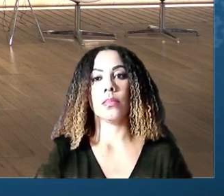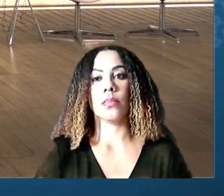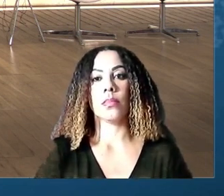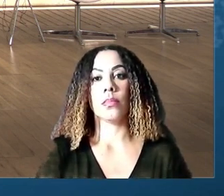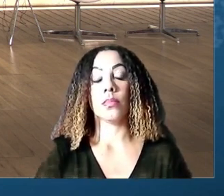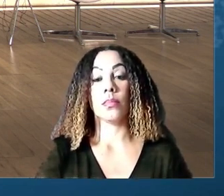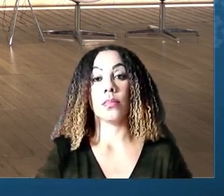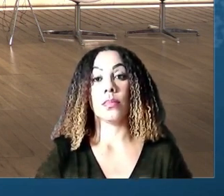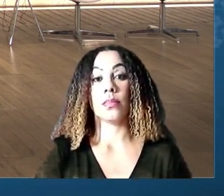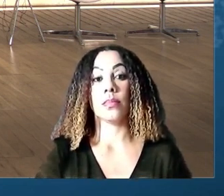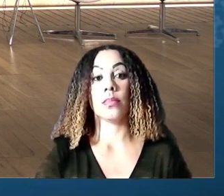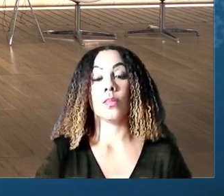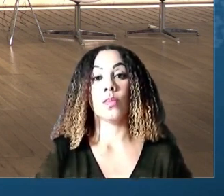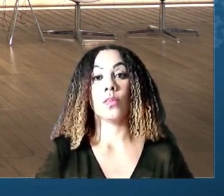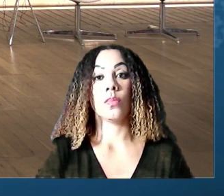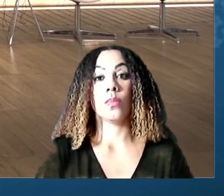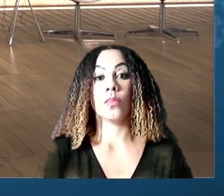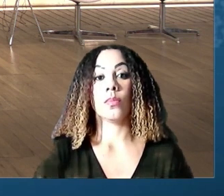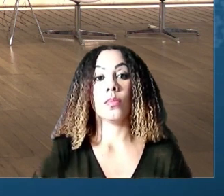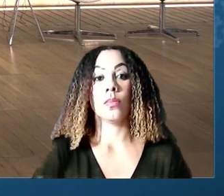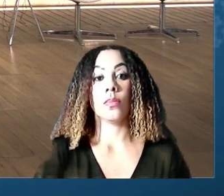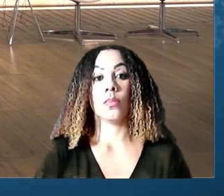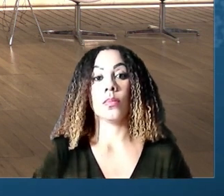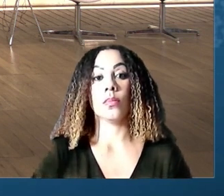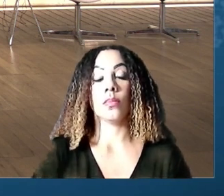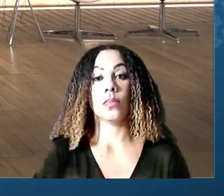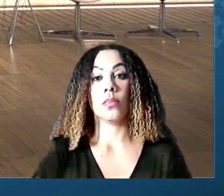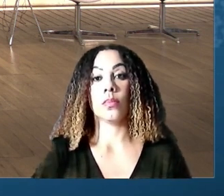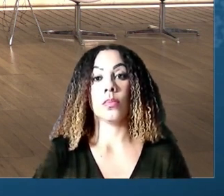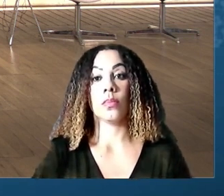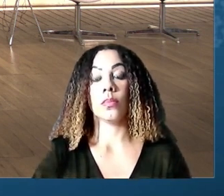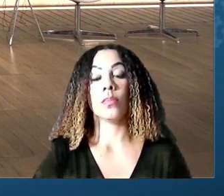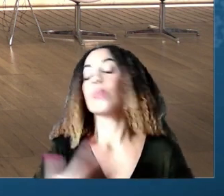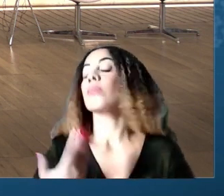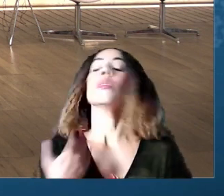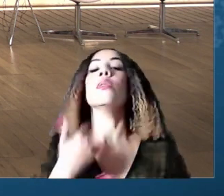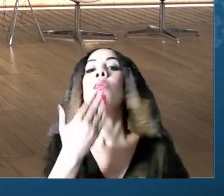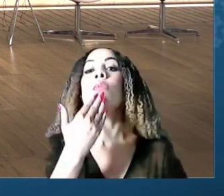So I'll ask Jintal for a question.